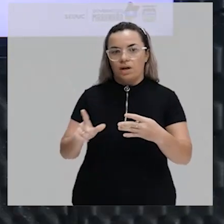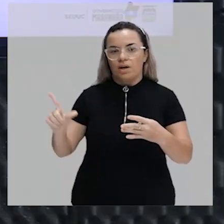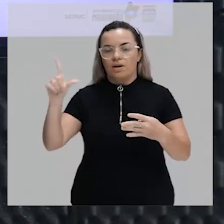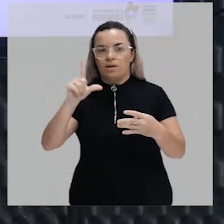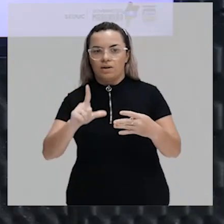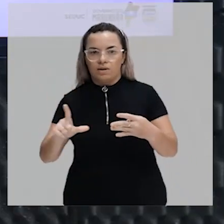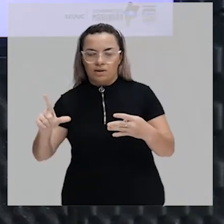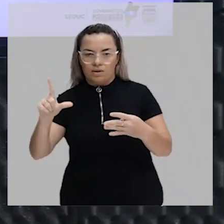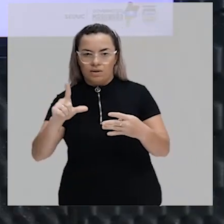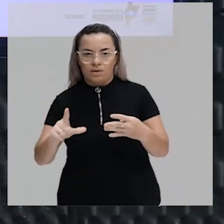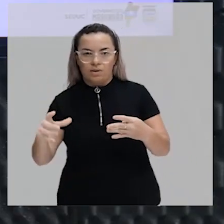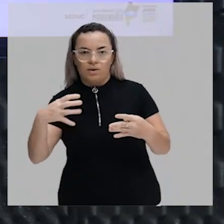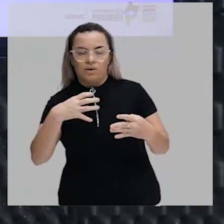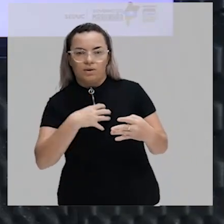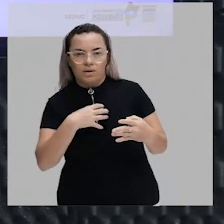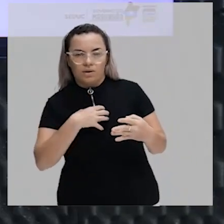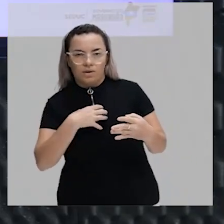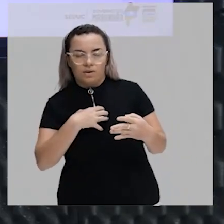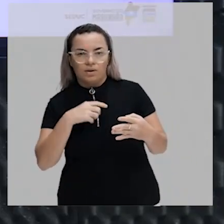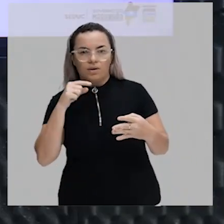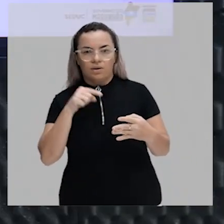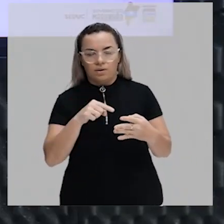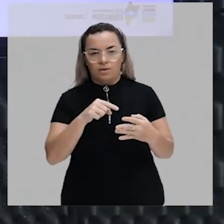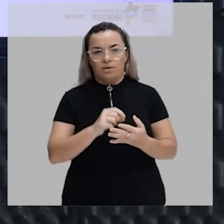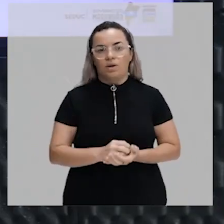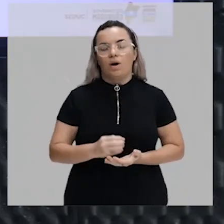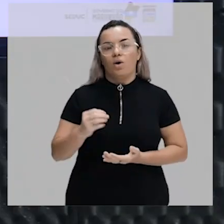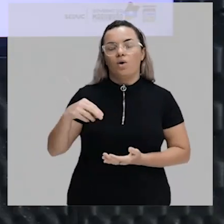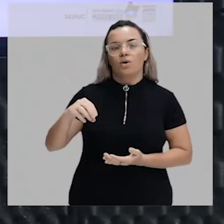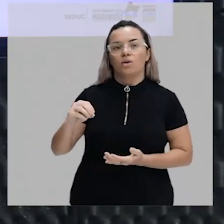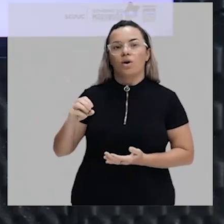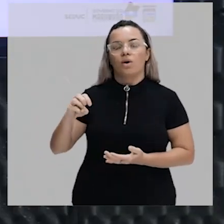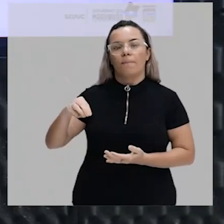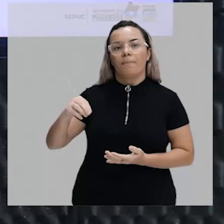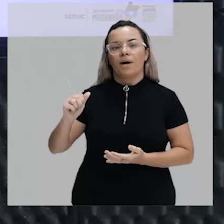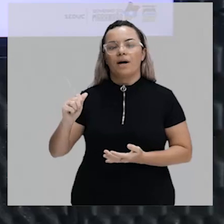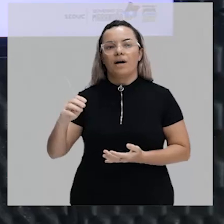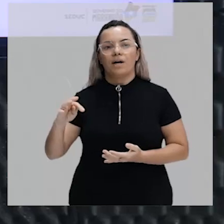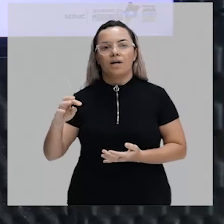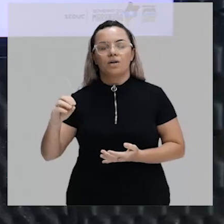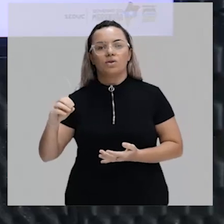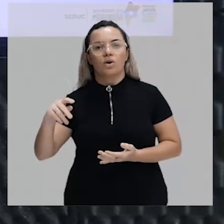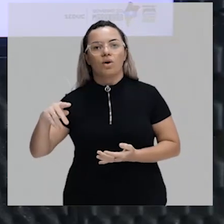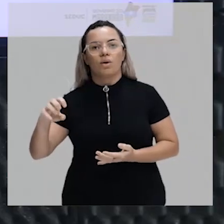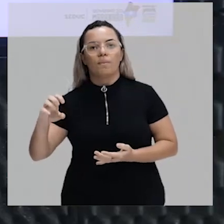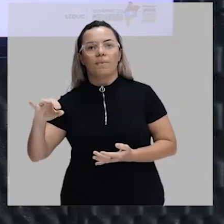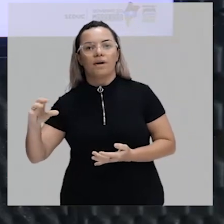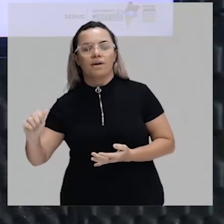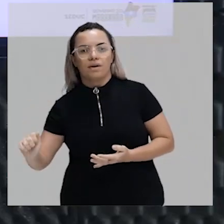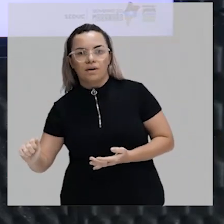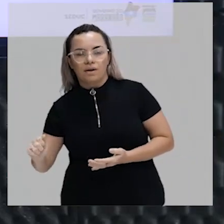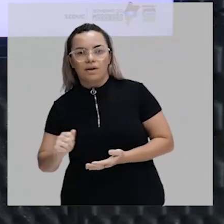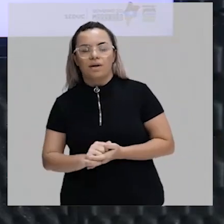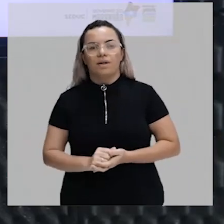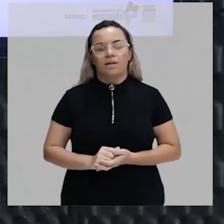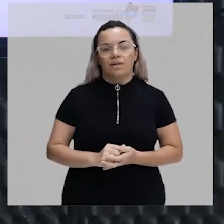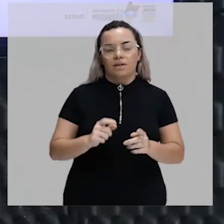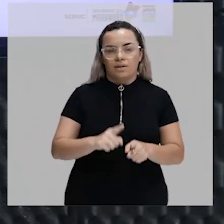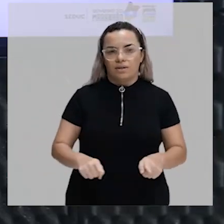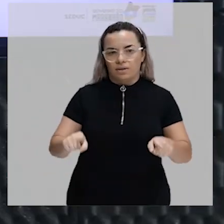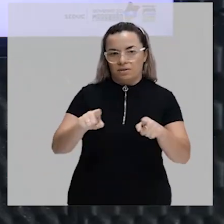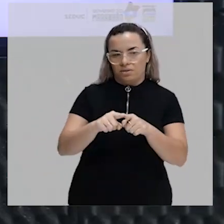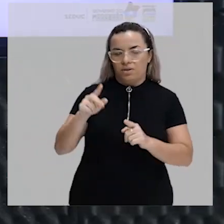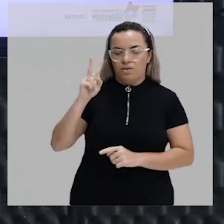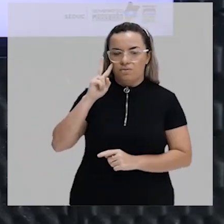assonância, também ali a onomatopeia. Trabalha também com o quê? Lembram? Tato, paladar,